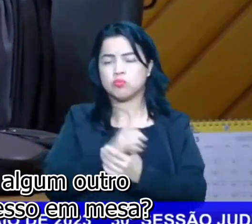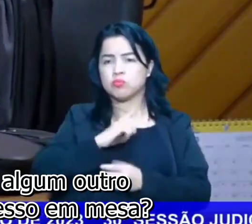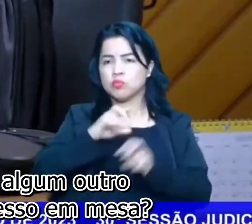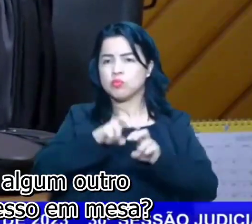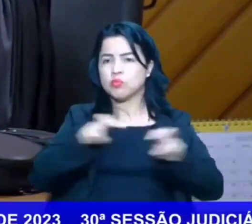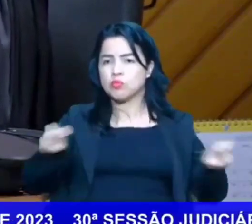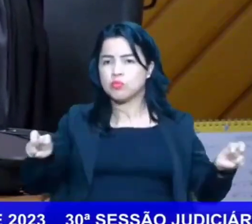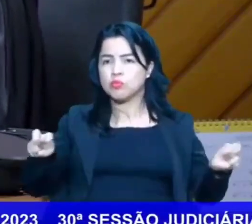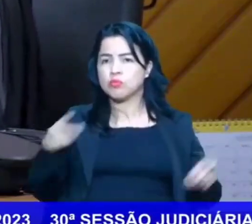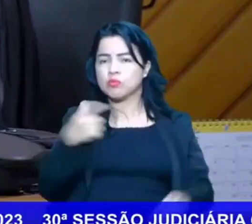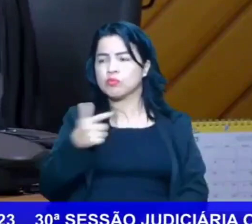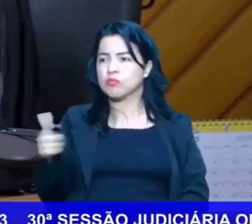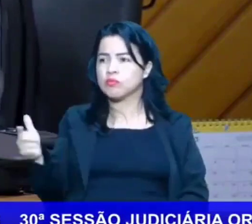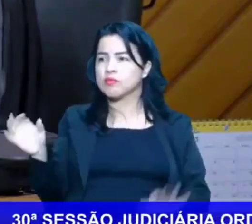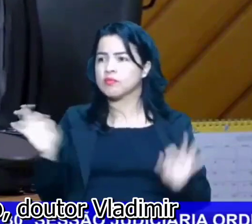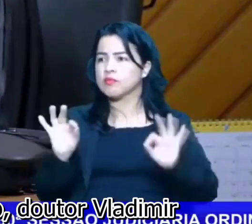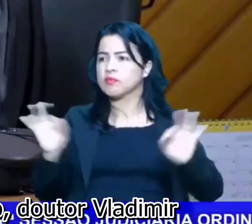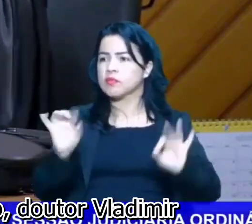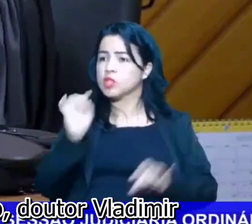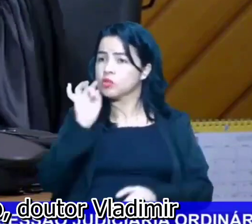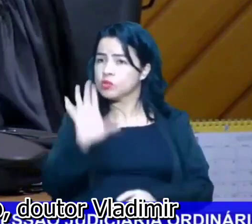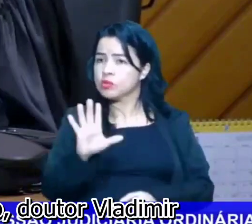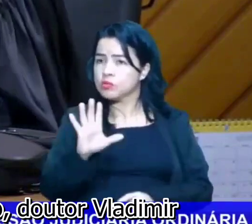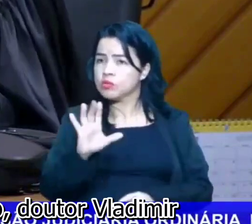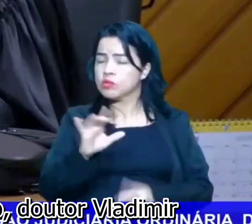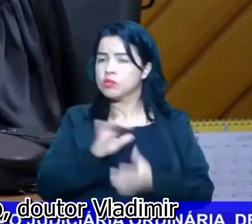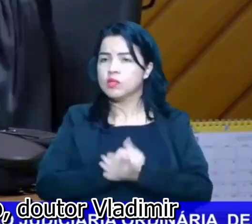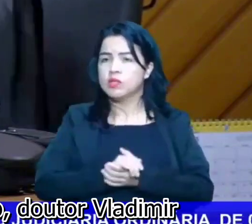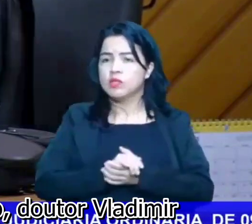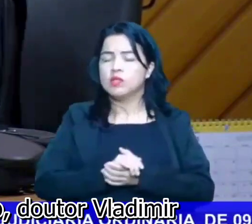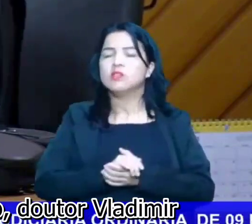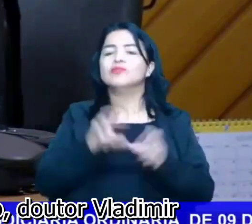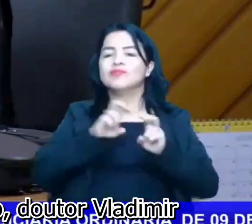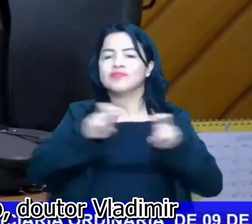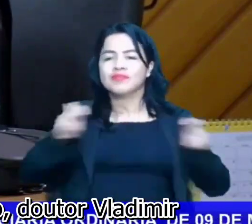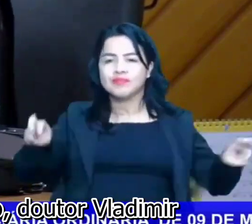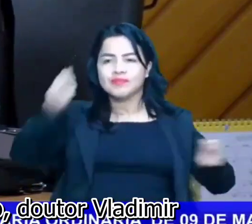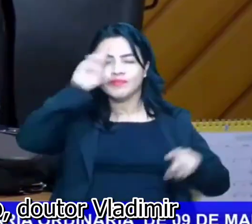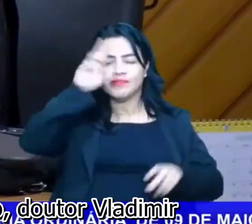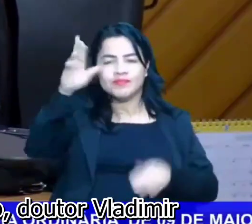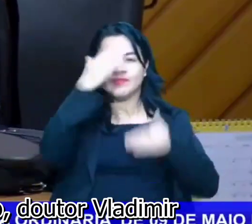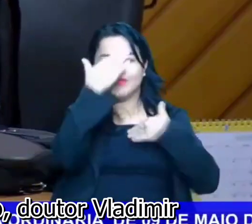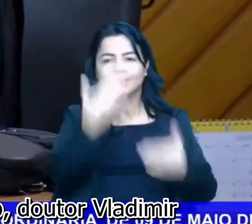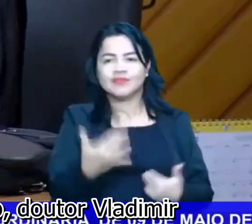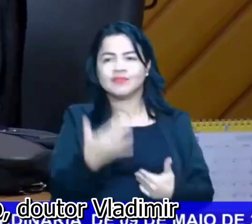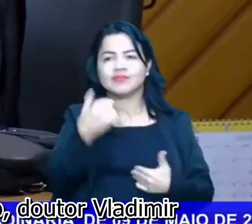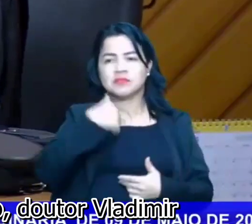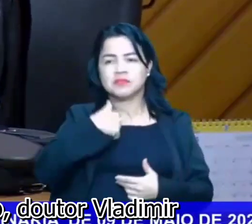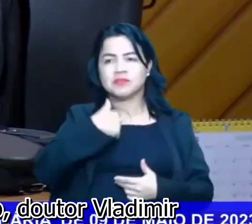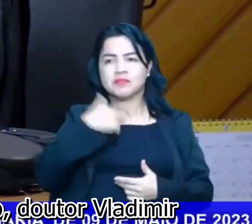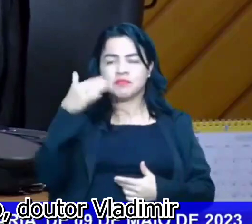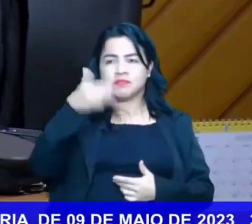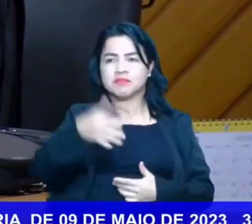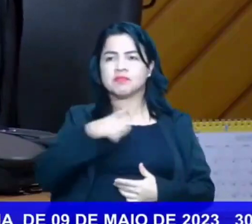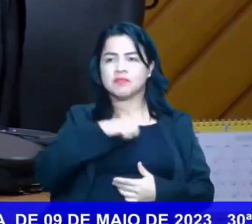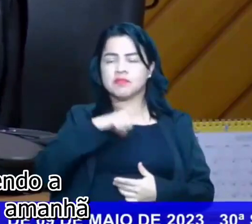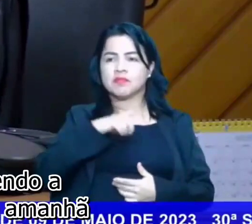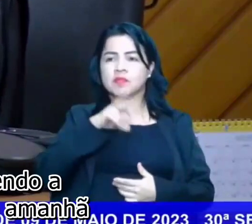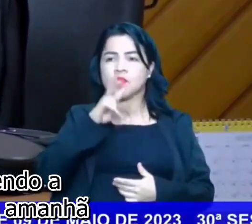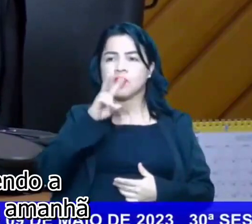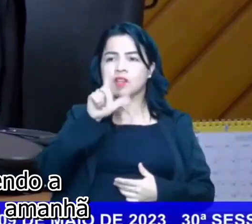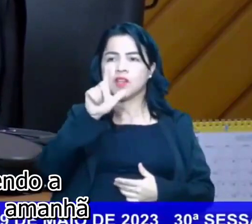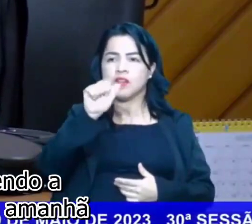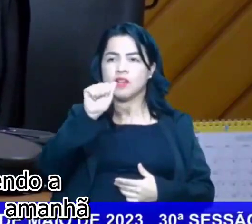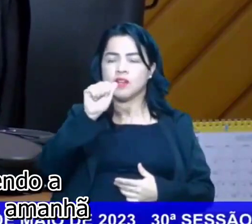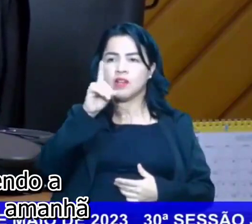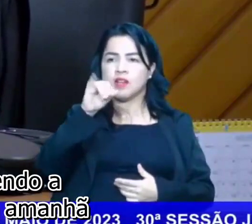algum outro processo em mesa? Só esses. Ilustres pares, obrigado. Resta-me, então, o doutor Vladimir, também